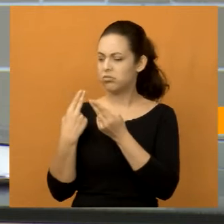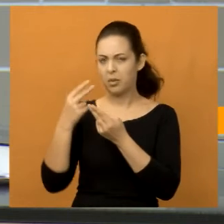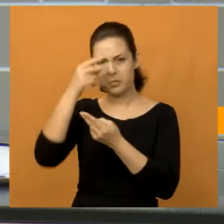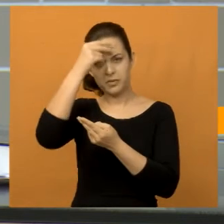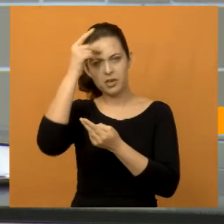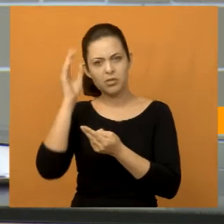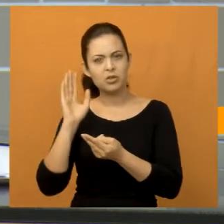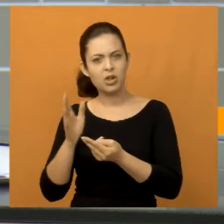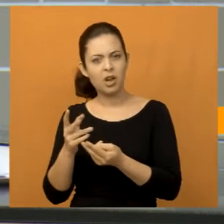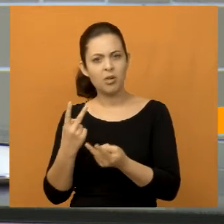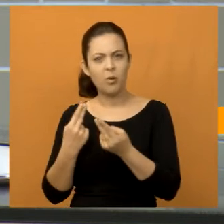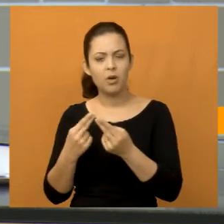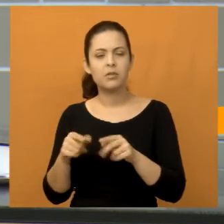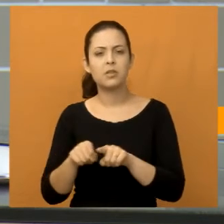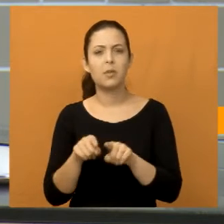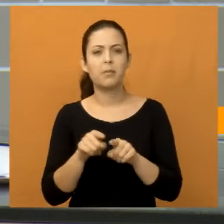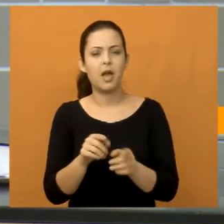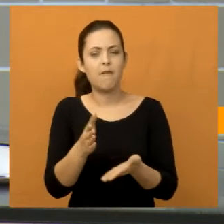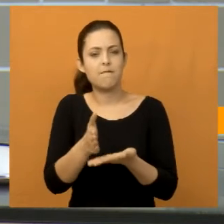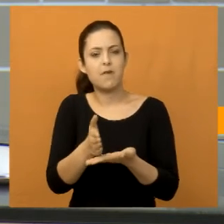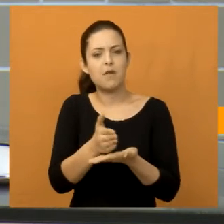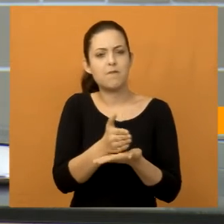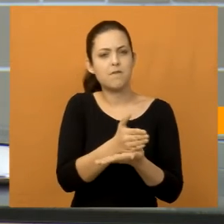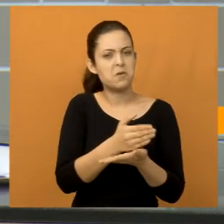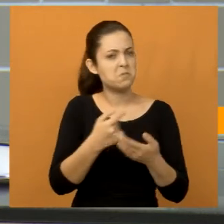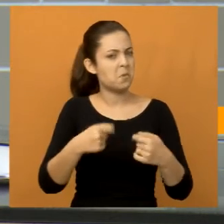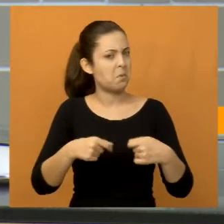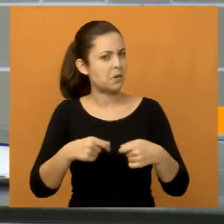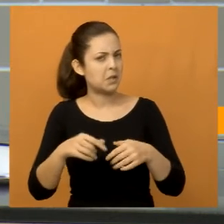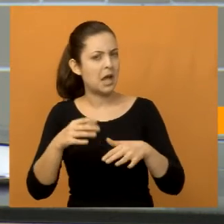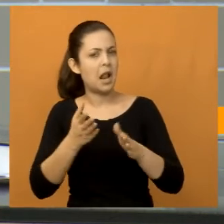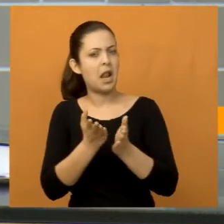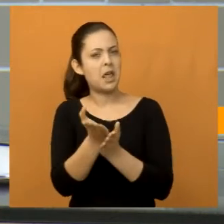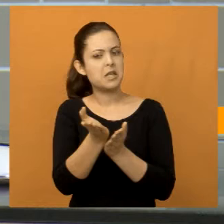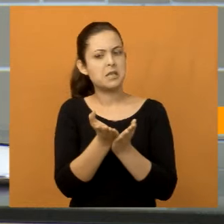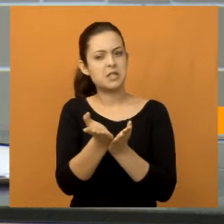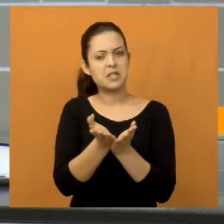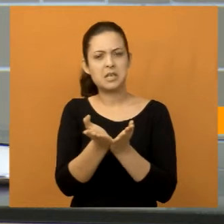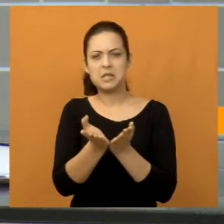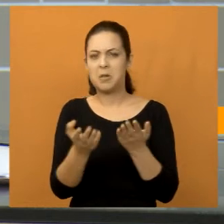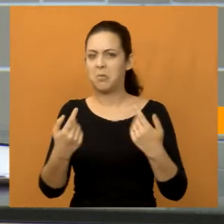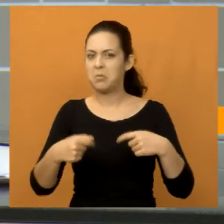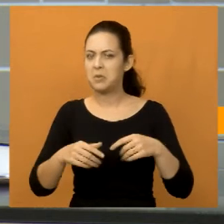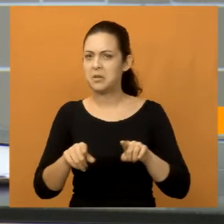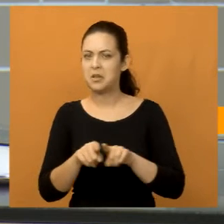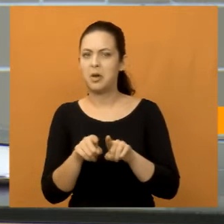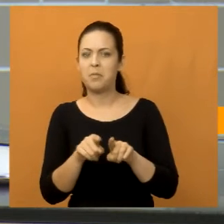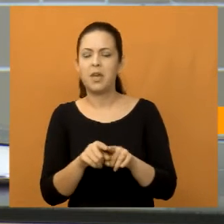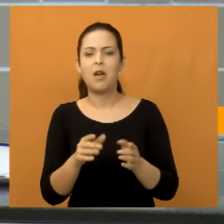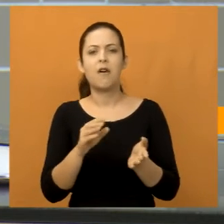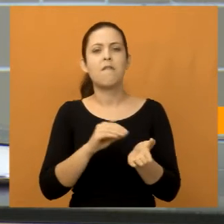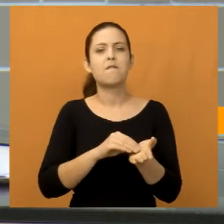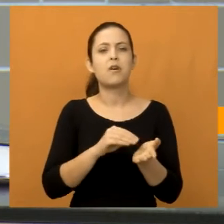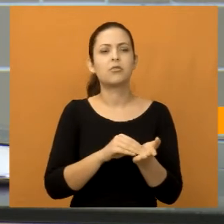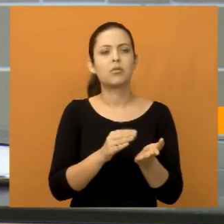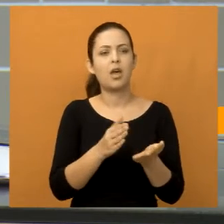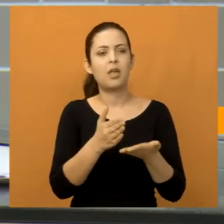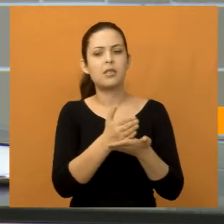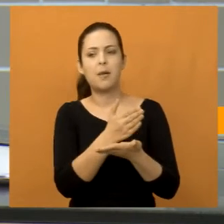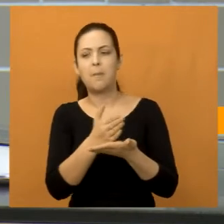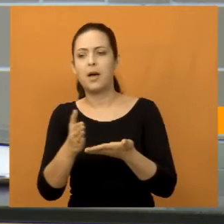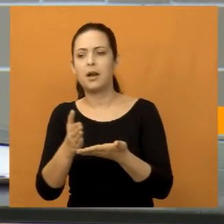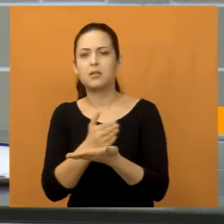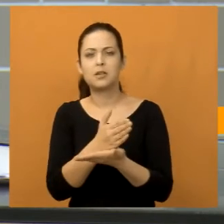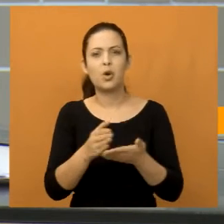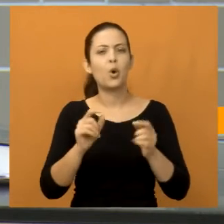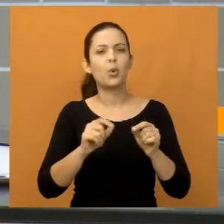Prefeitura, fracionamento desnecessário de licitação, falta de separação do objeto